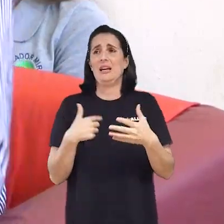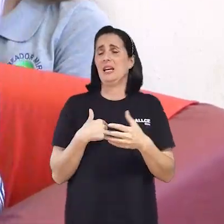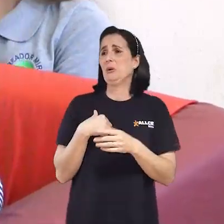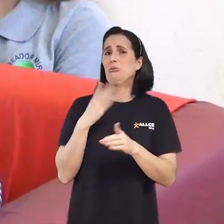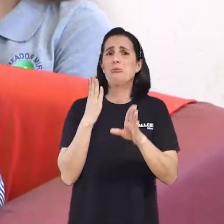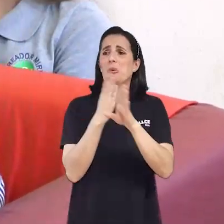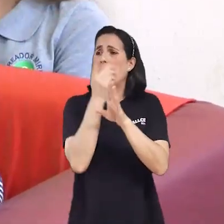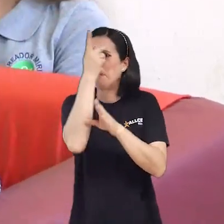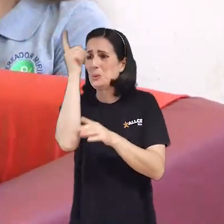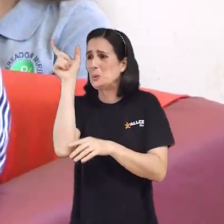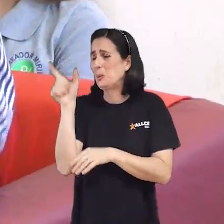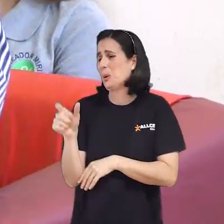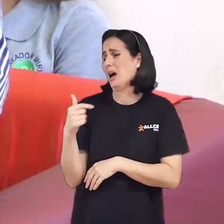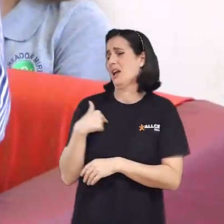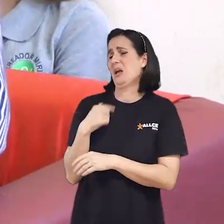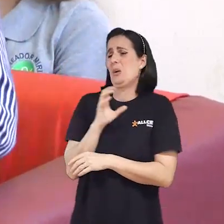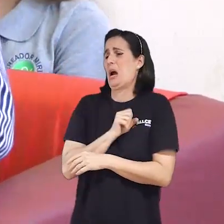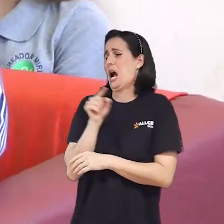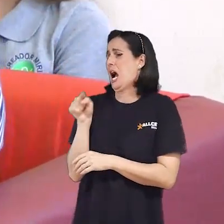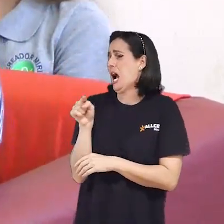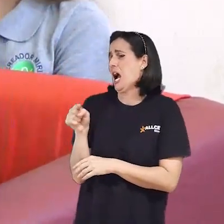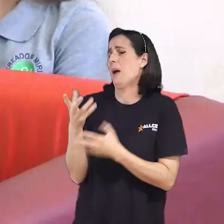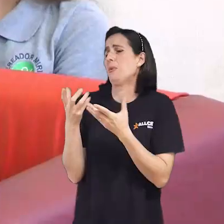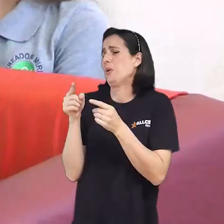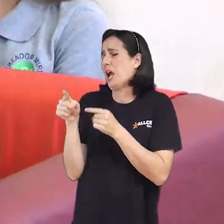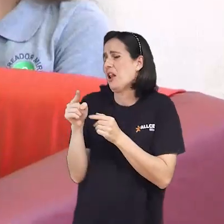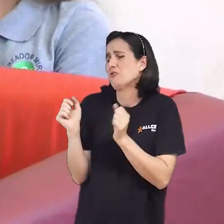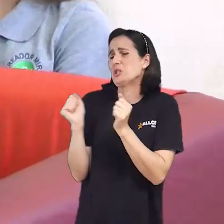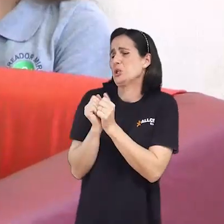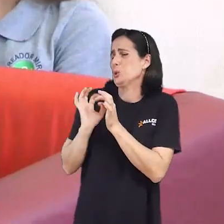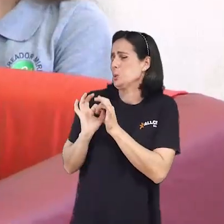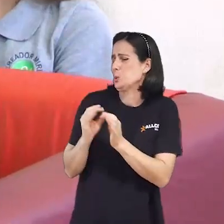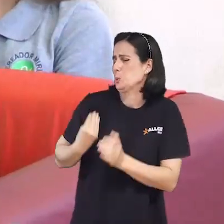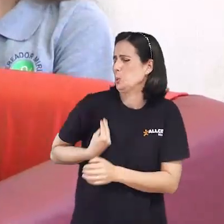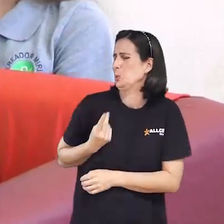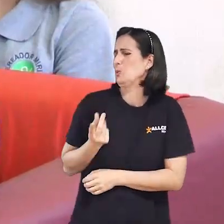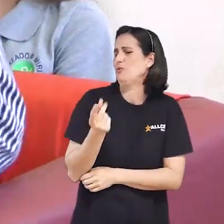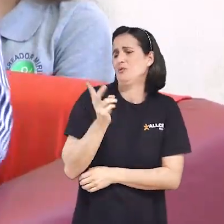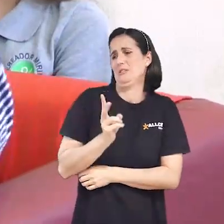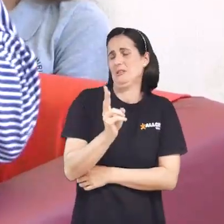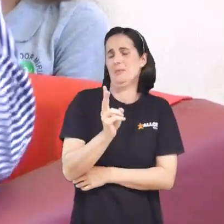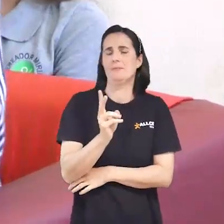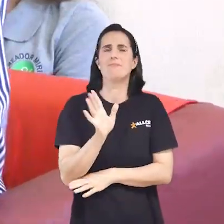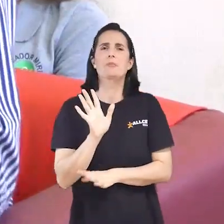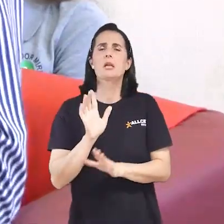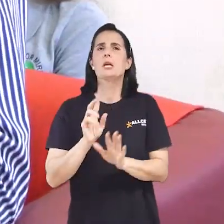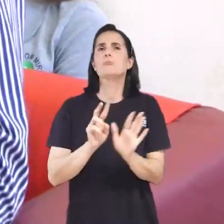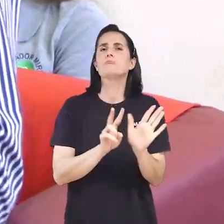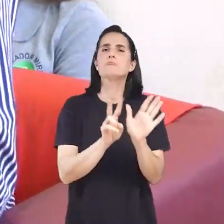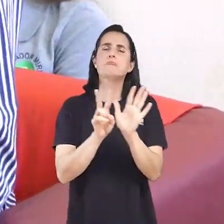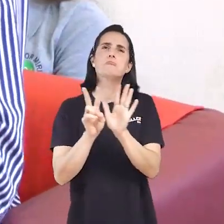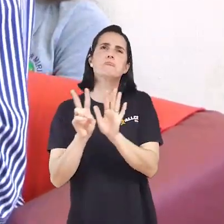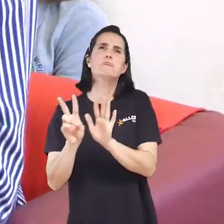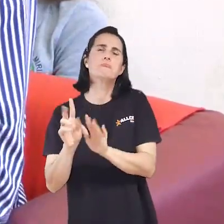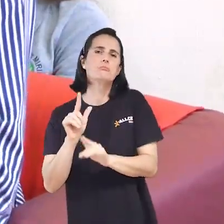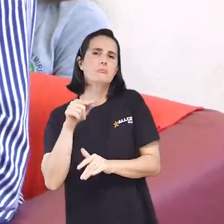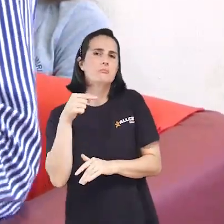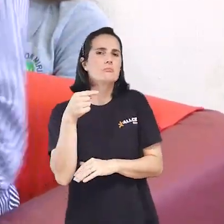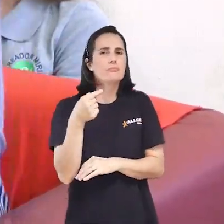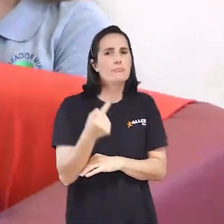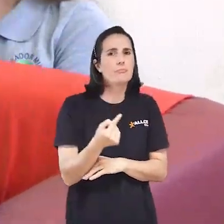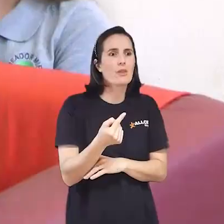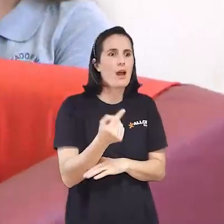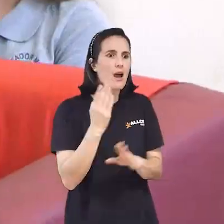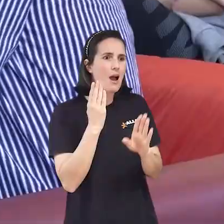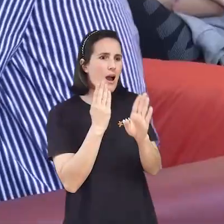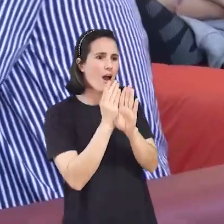quando a gente terminava o namoro, ou terminavam conosco o namoro, comigo o namoro, parecia que o mundo ia acabar, parecia que a gente nunca ia mais ter